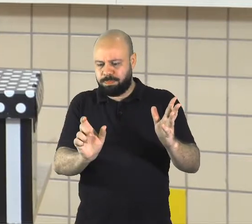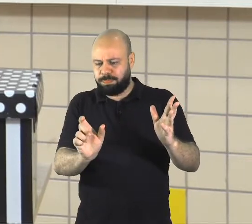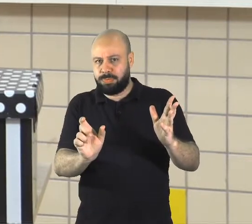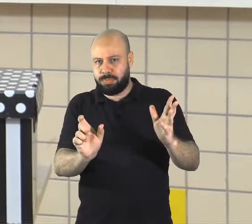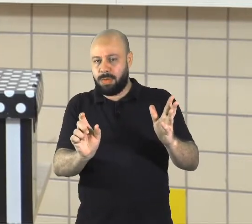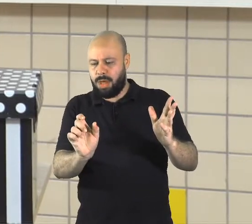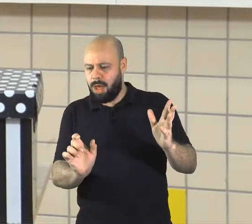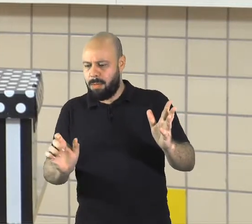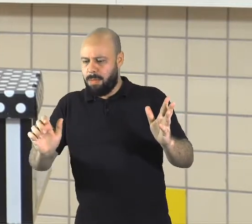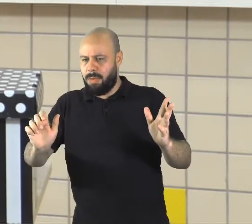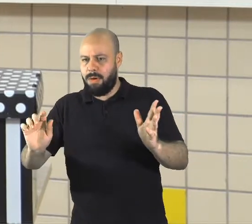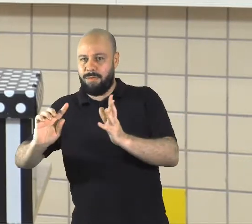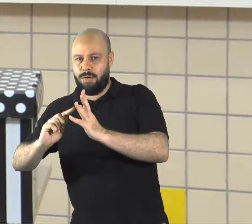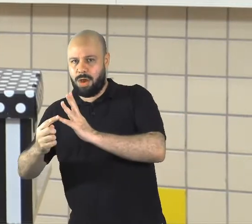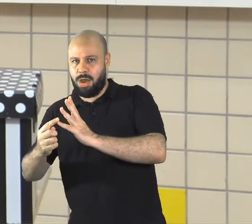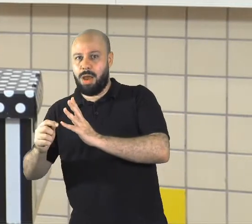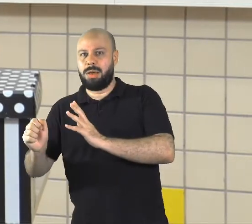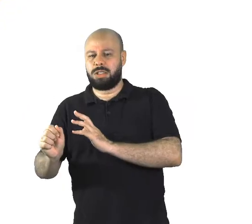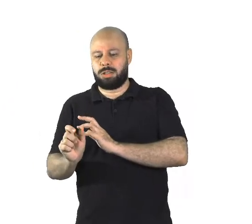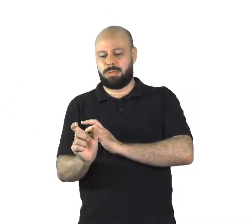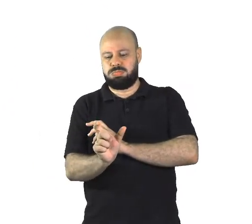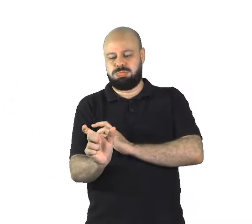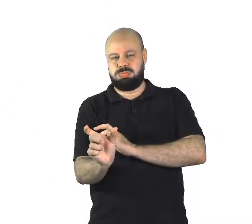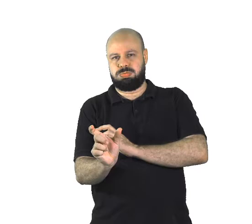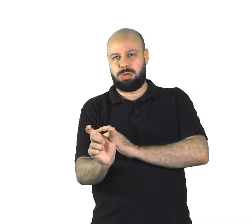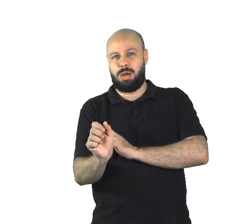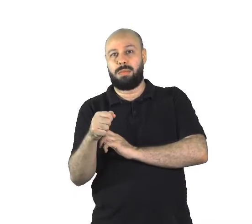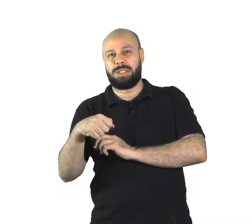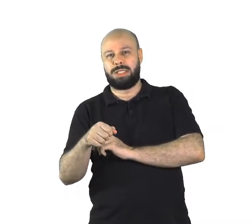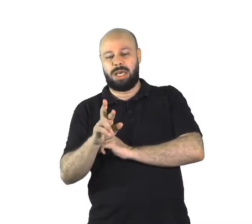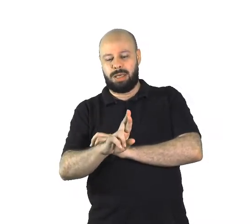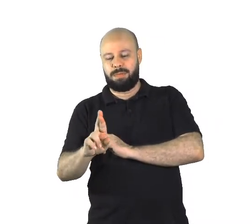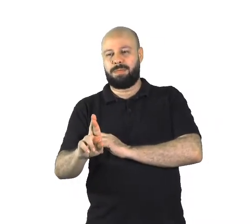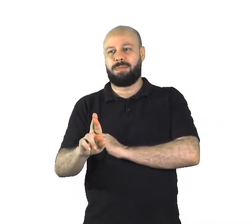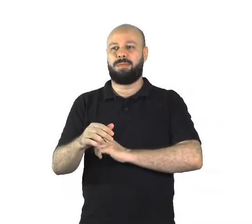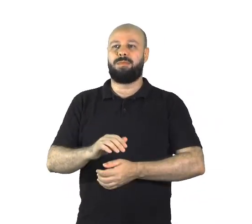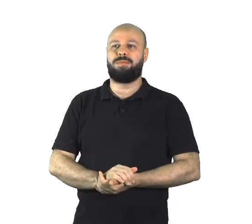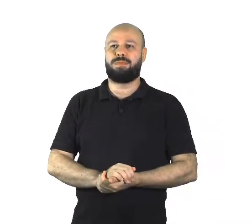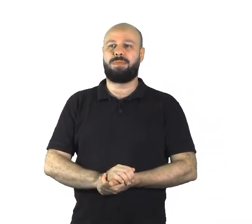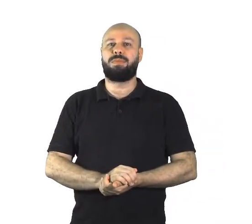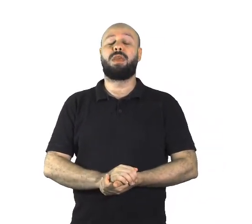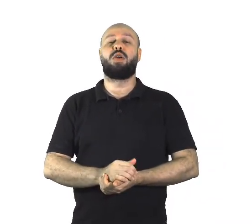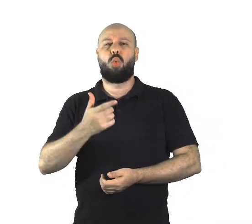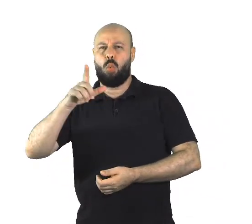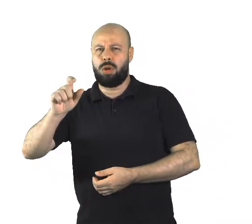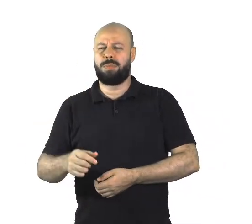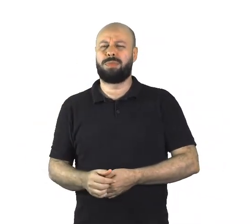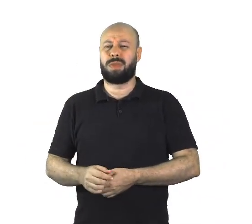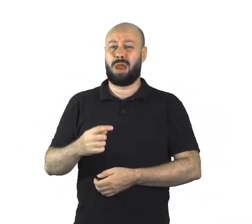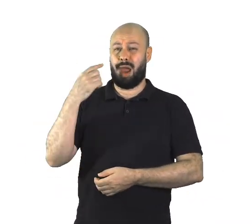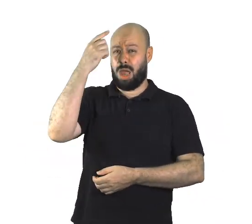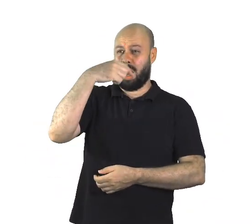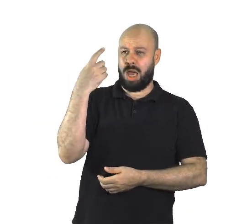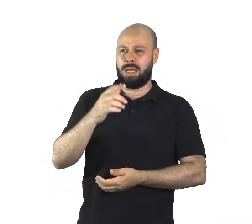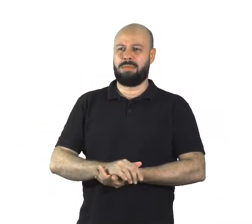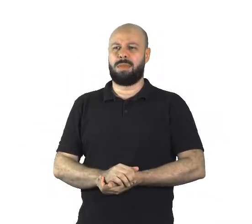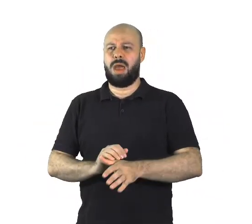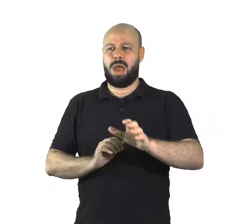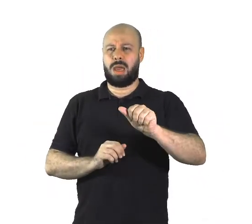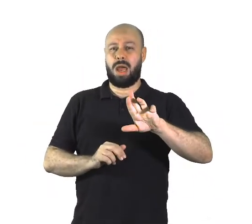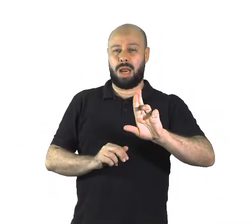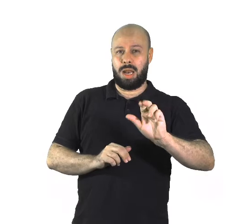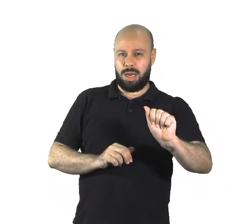ali, que ele não consegue sozinho. Observa, o R lá, a palavra cara, o R amarelinho aí